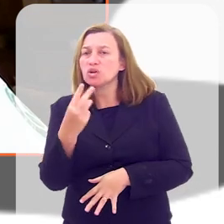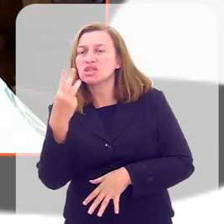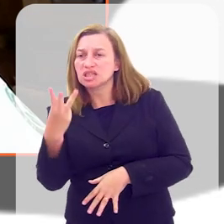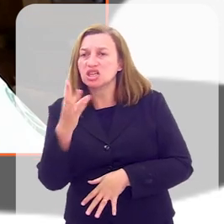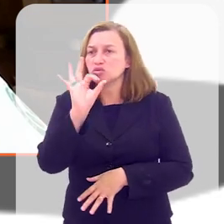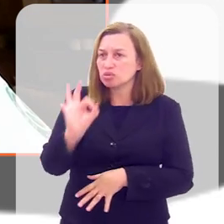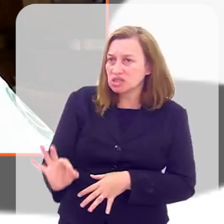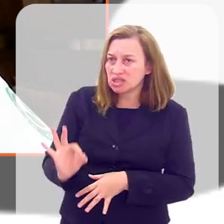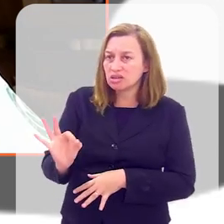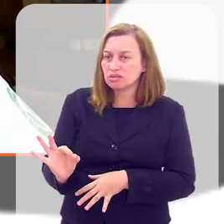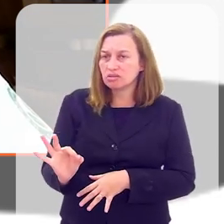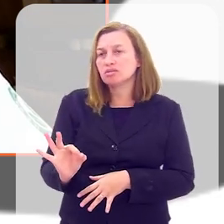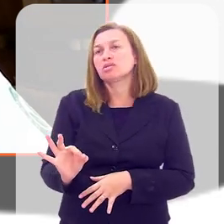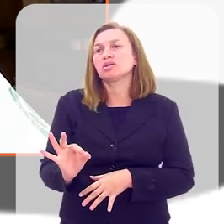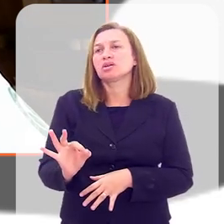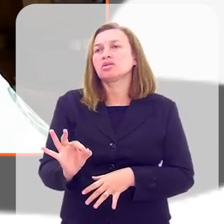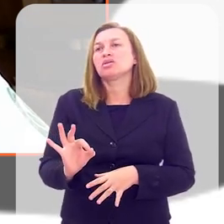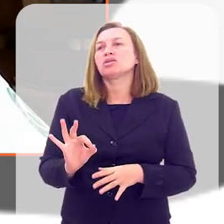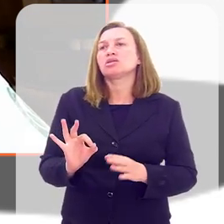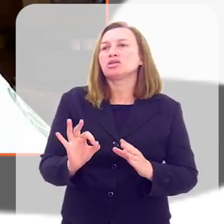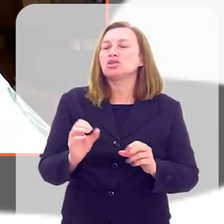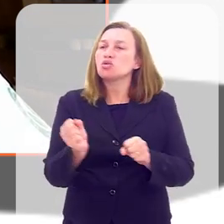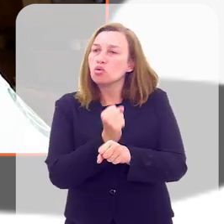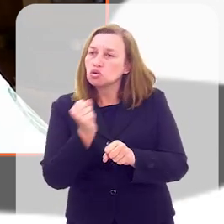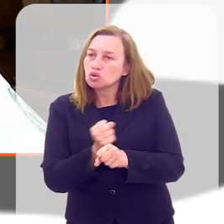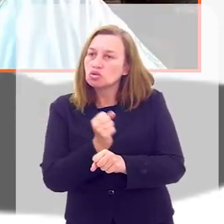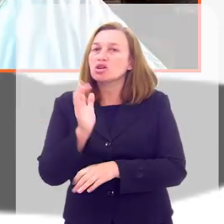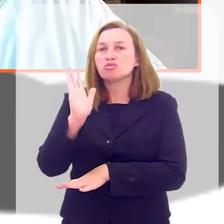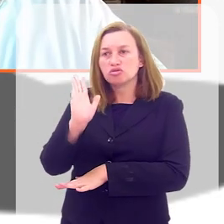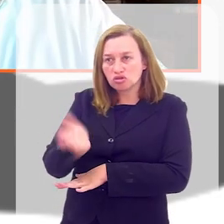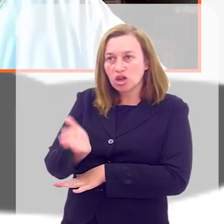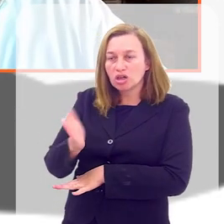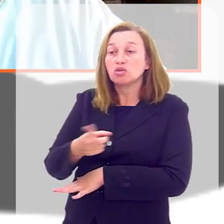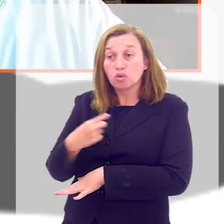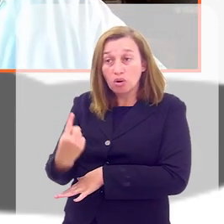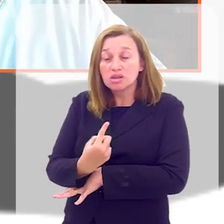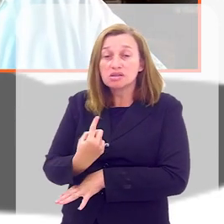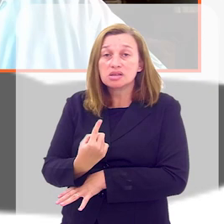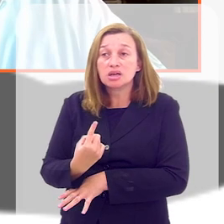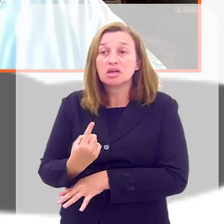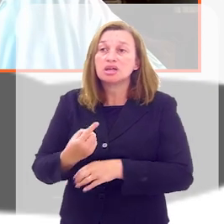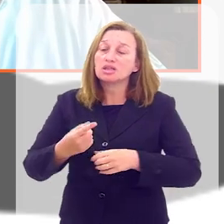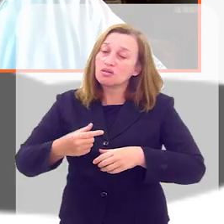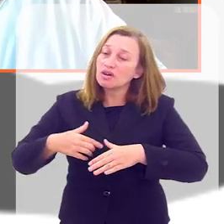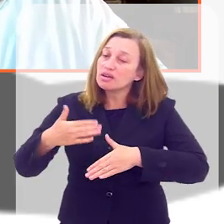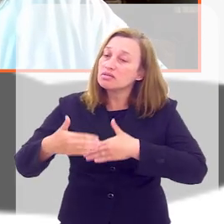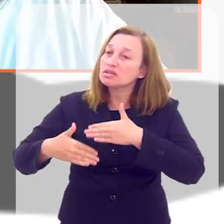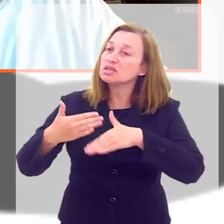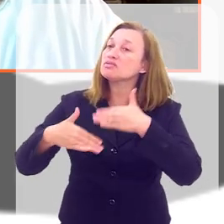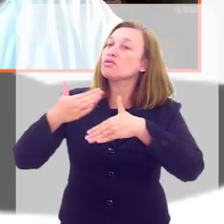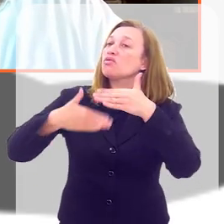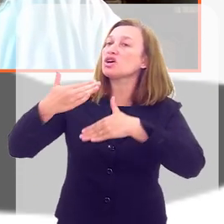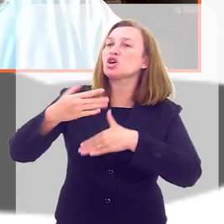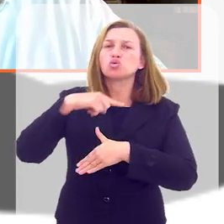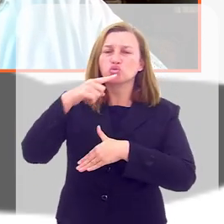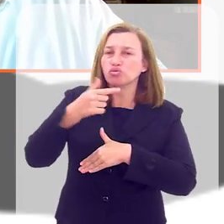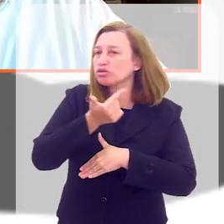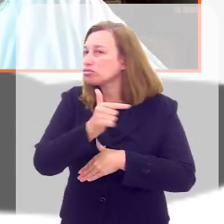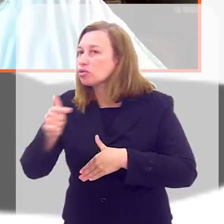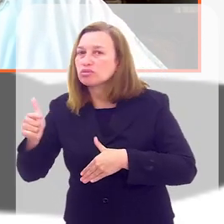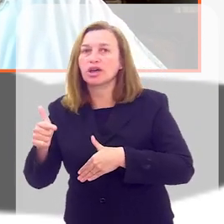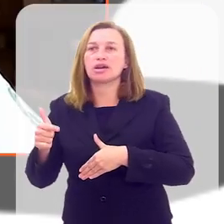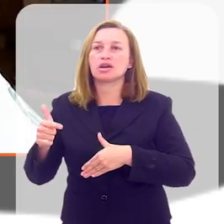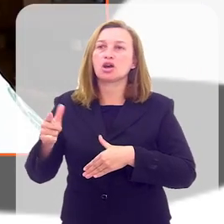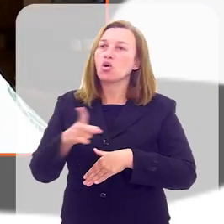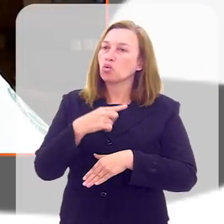ocupamos no máximo dois a três por cento do mercado a construção da construção e isso vai crescer muito